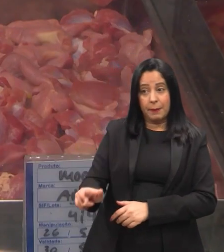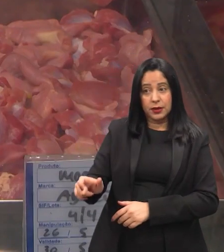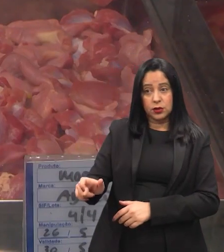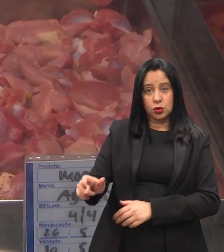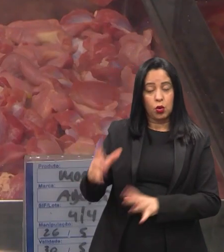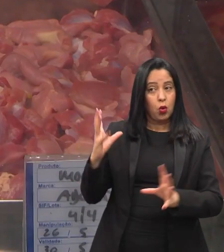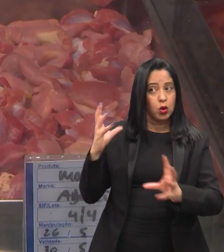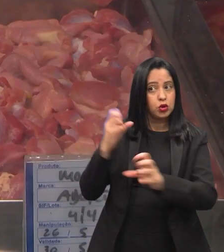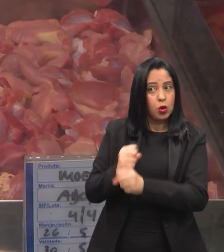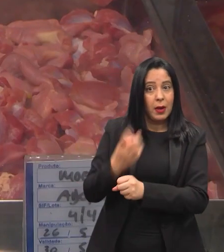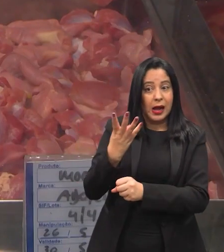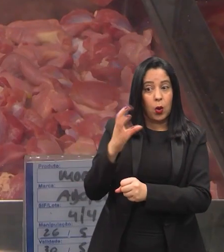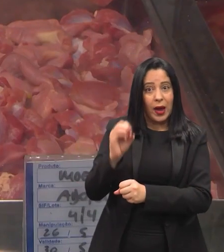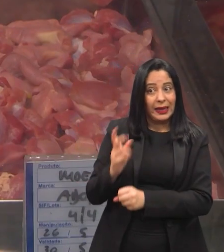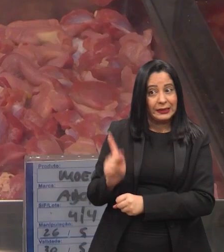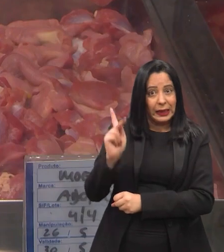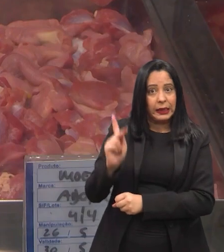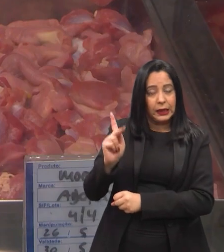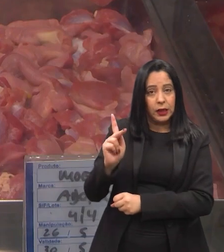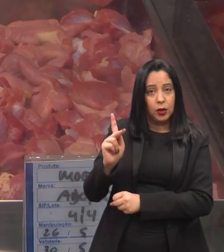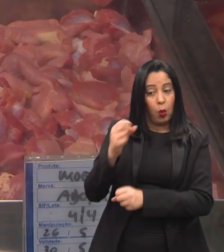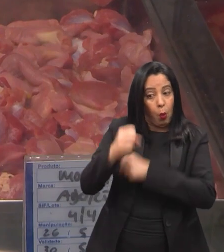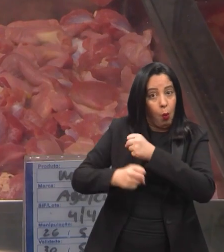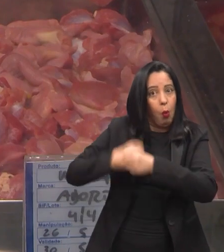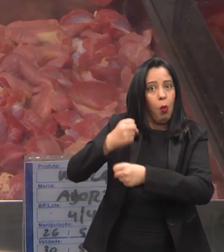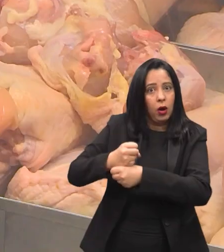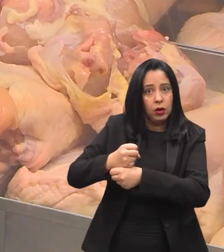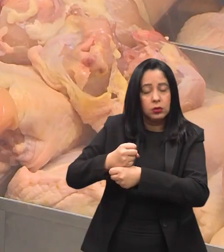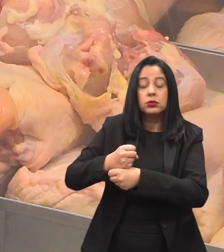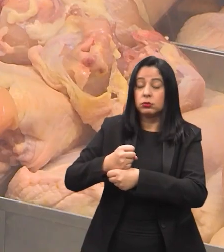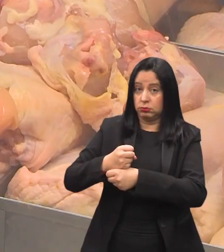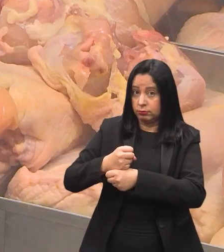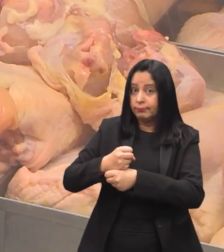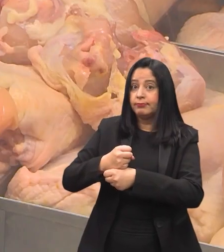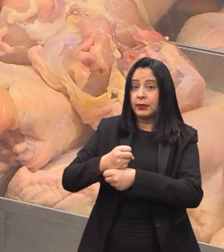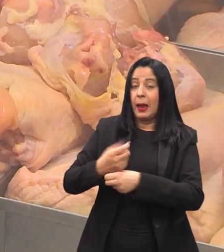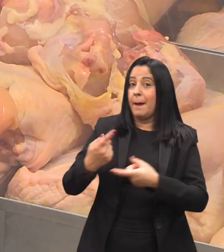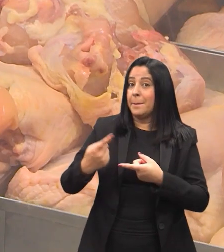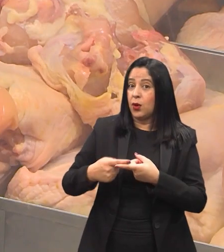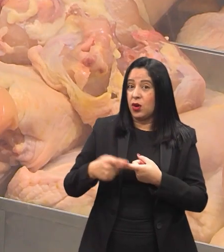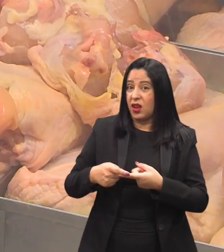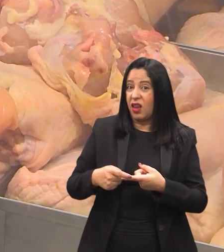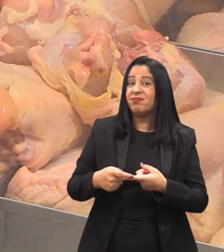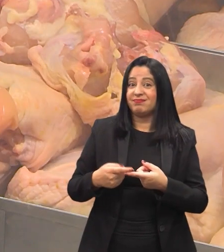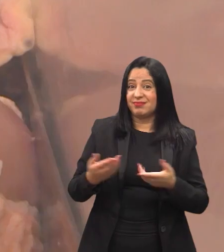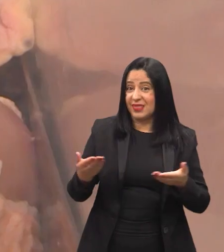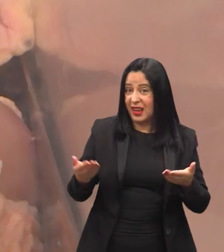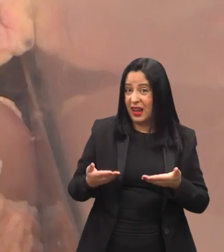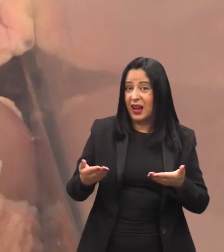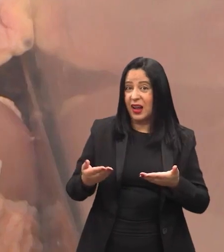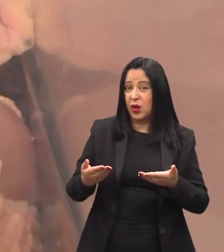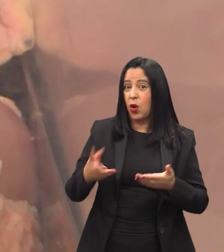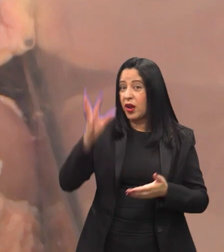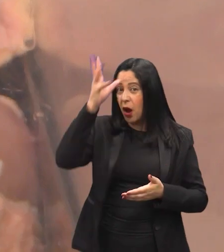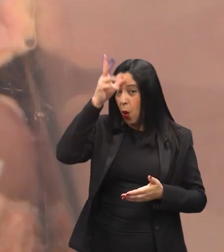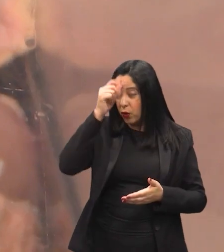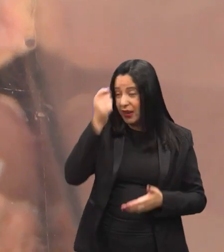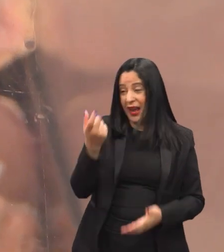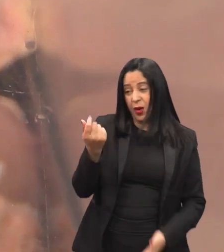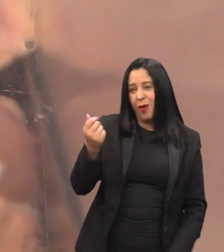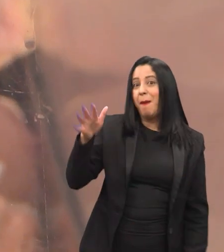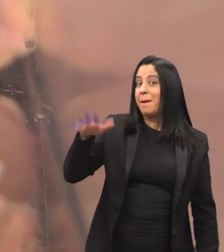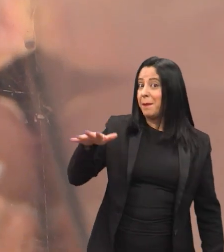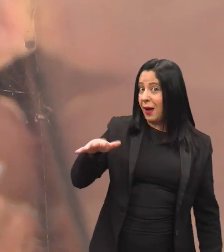pessoa come em média mais de 40 quilos por ano. E esse consumo pode aumentar, porque o preço do